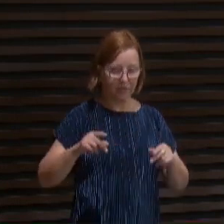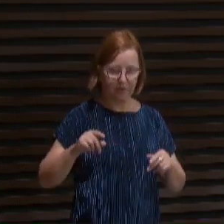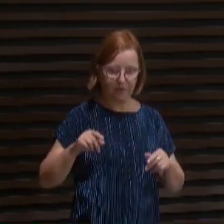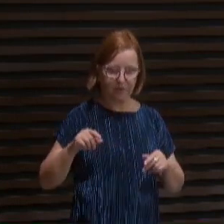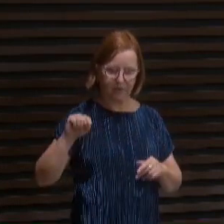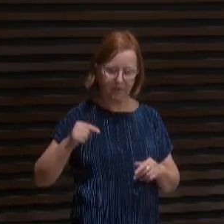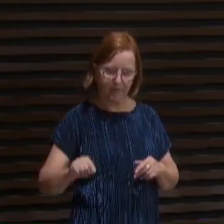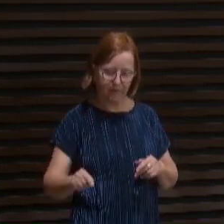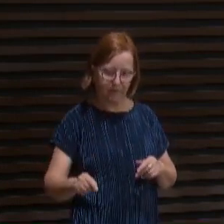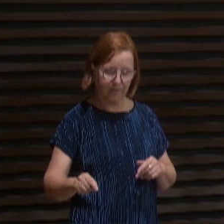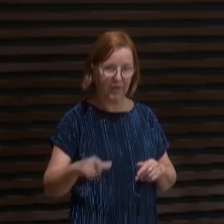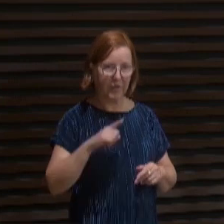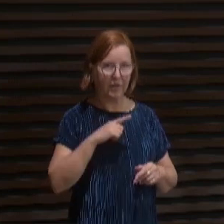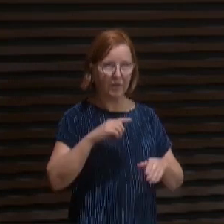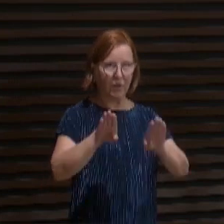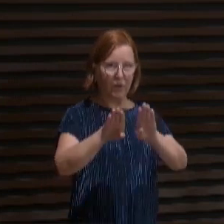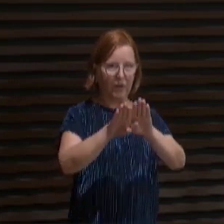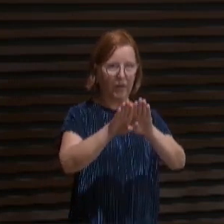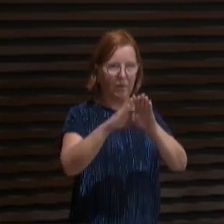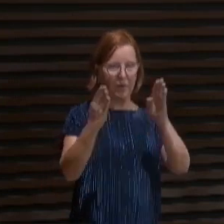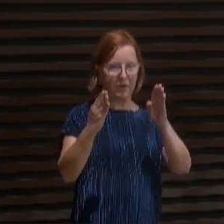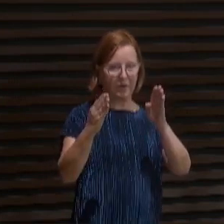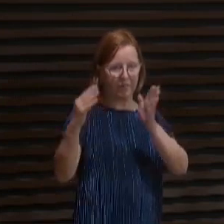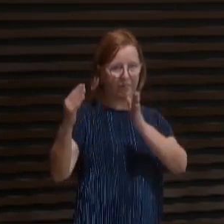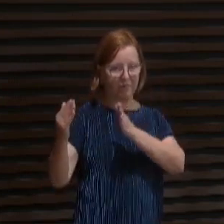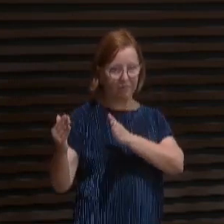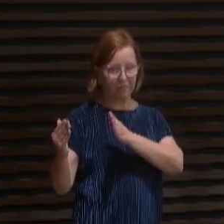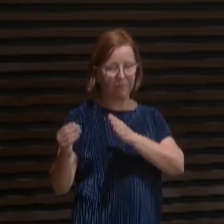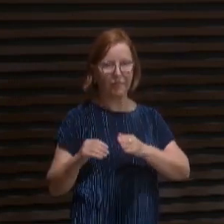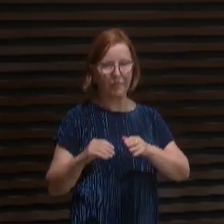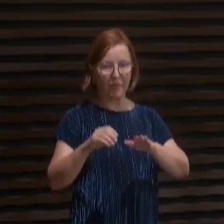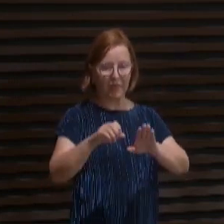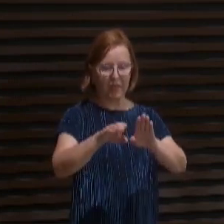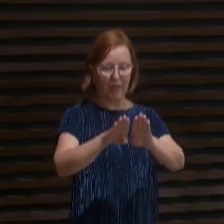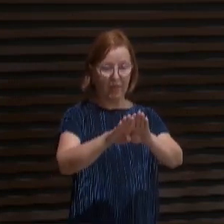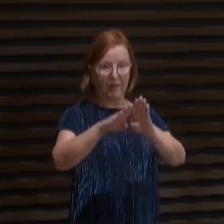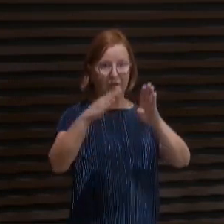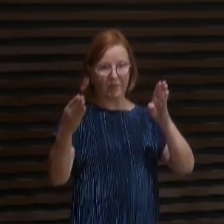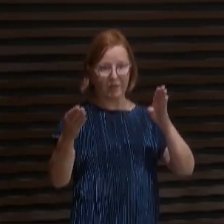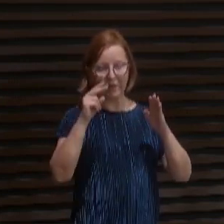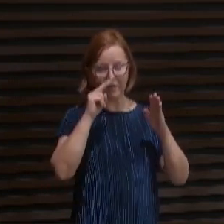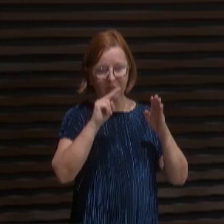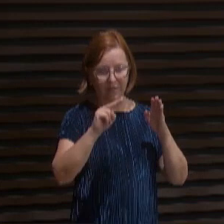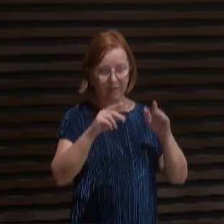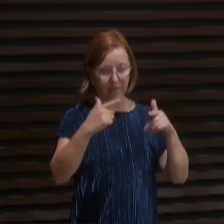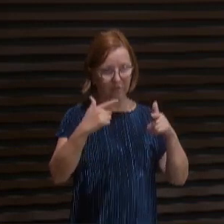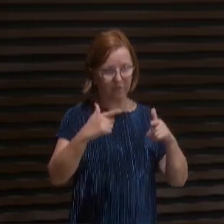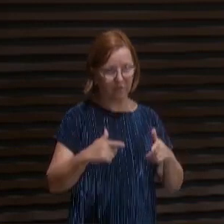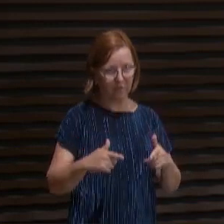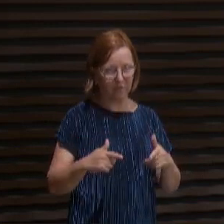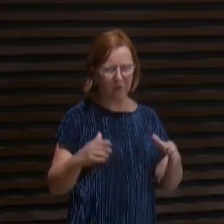uma porta ao lado da encosta. Abriram-na e viram que era um local